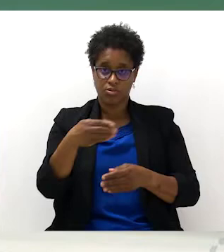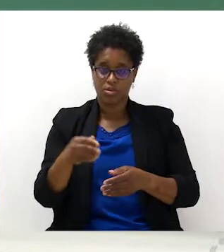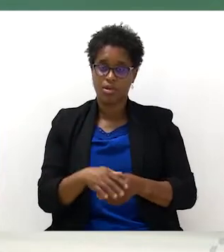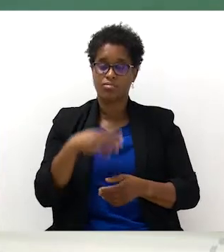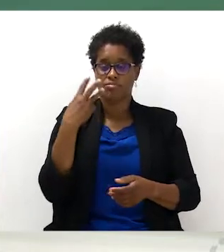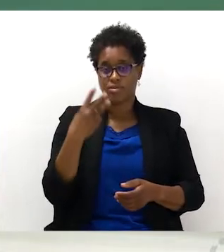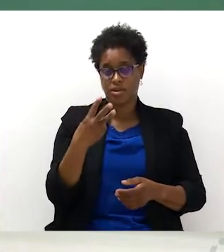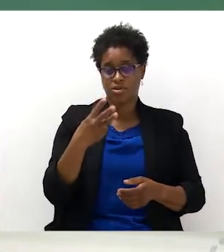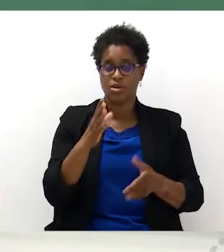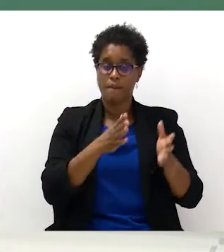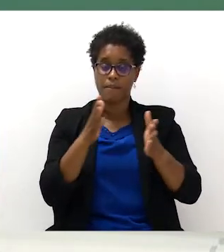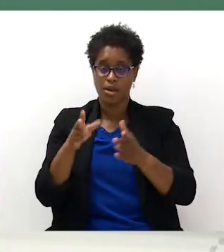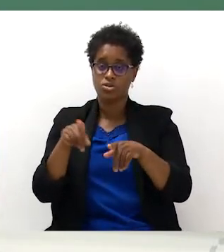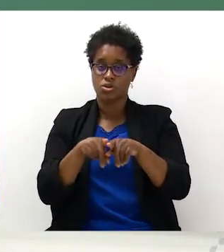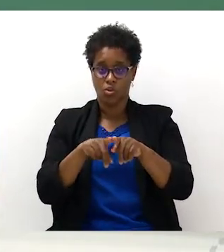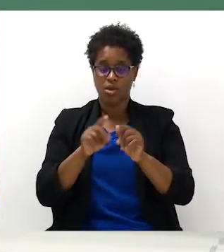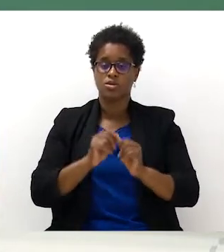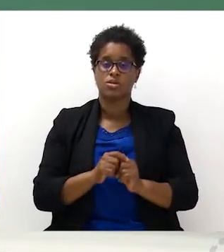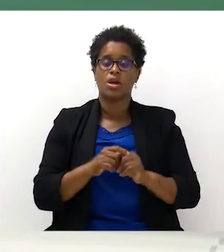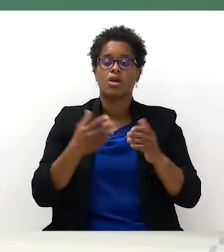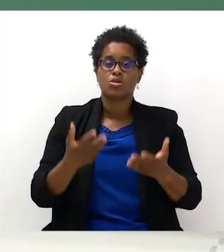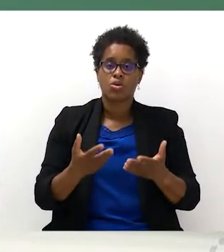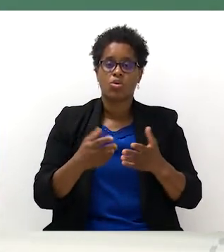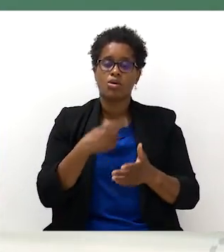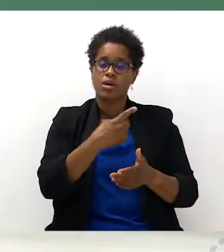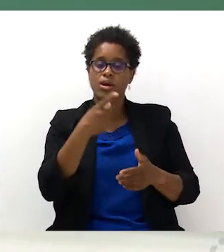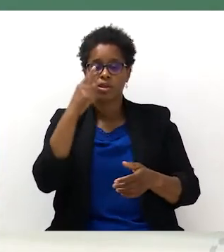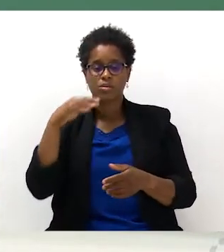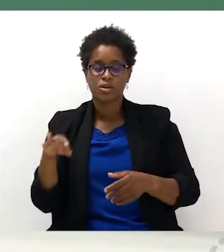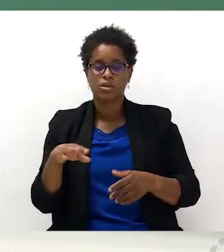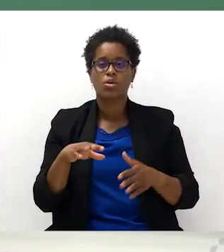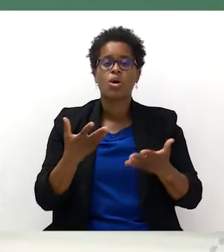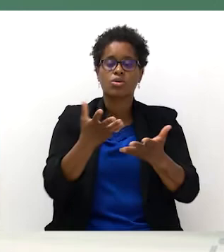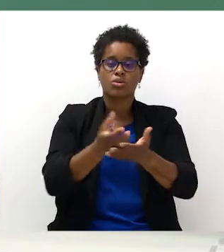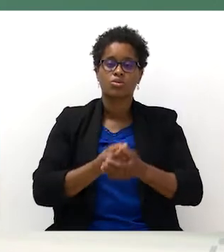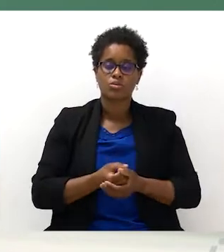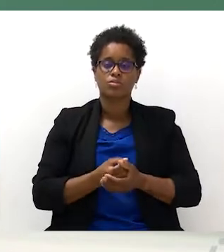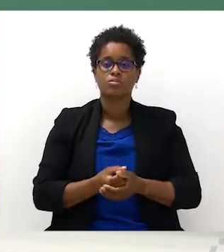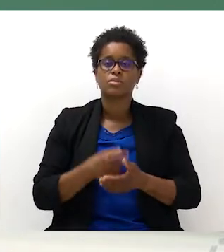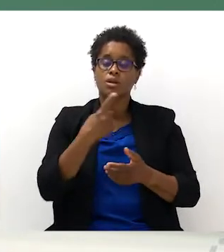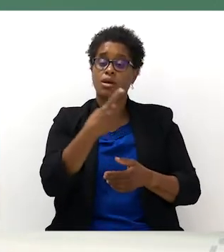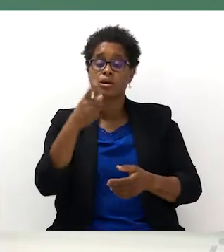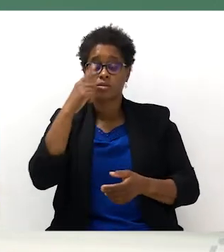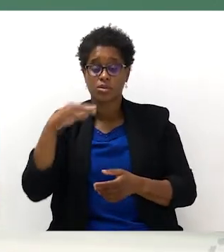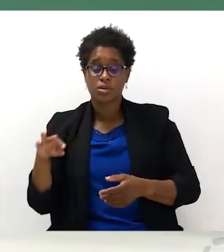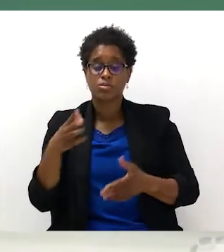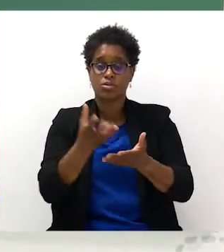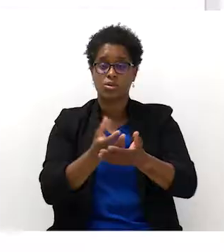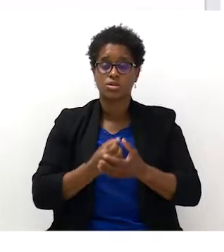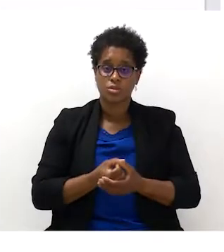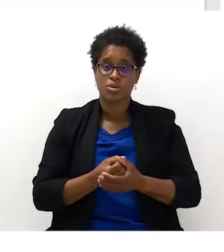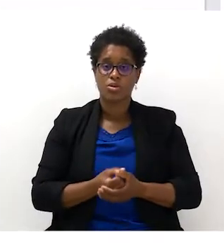em 3 partes iguais. Então, cada menino quanto é que recebeu? Cada menino